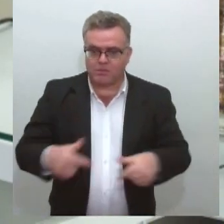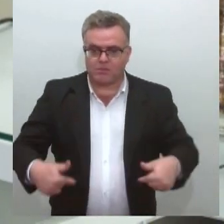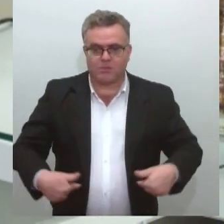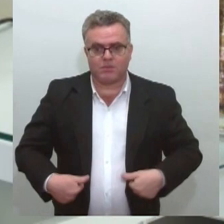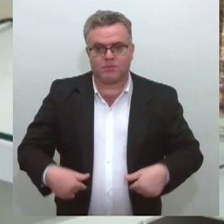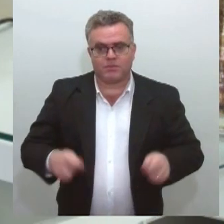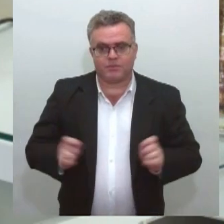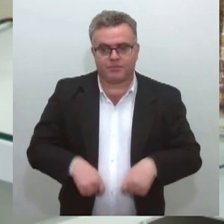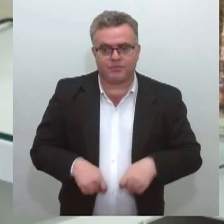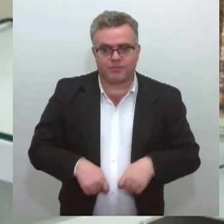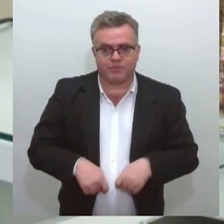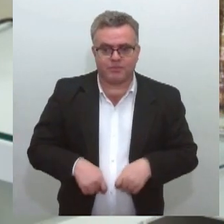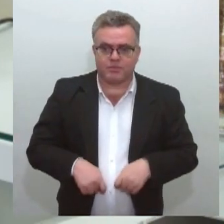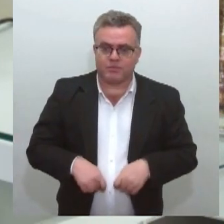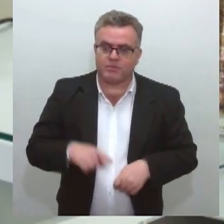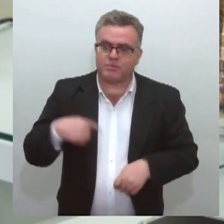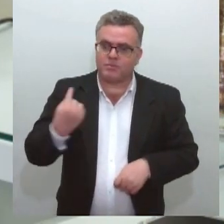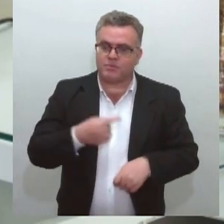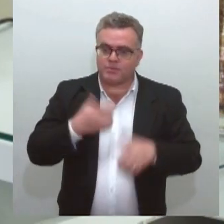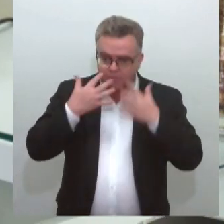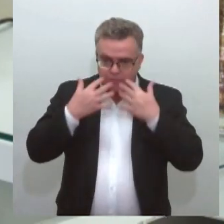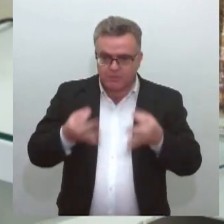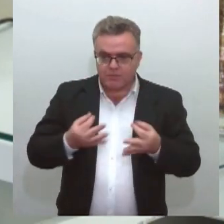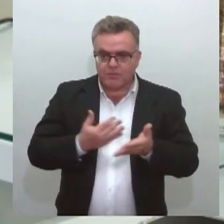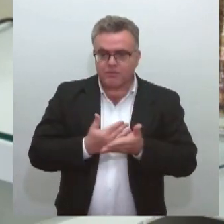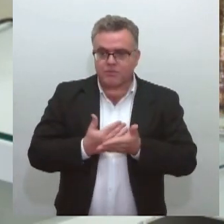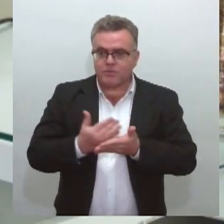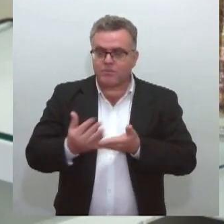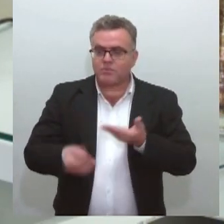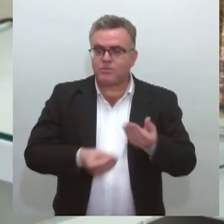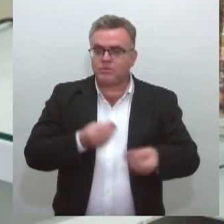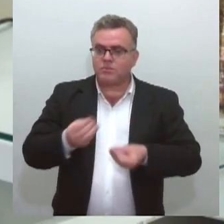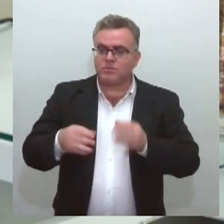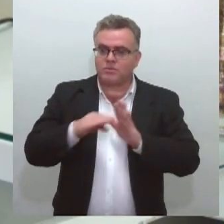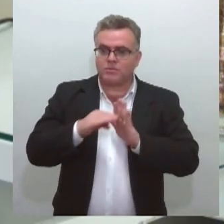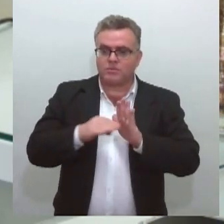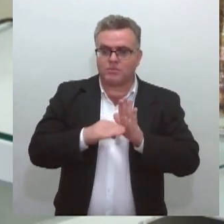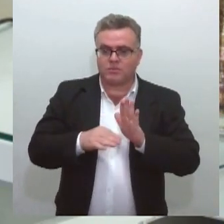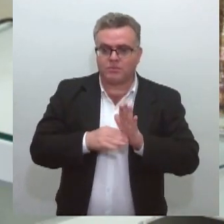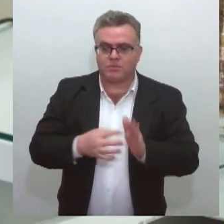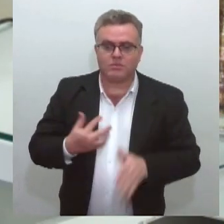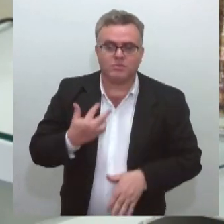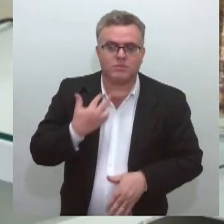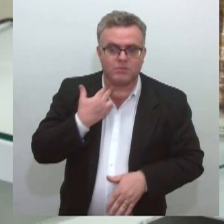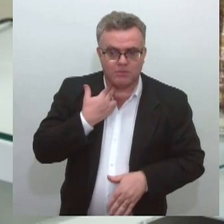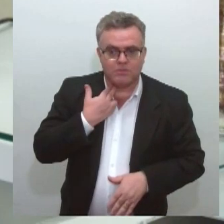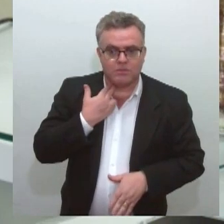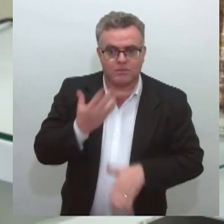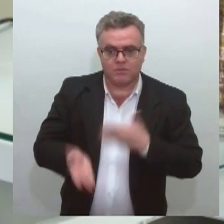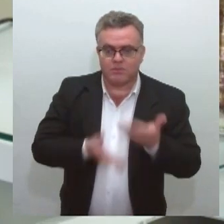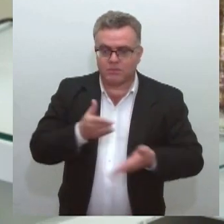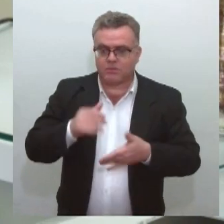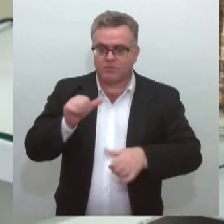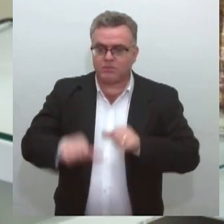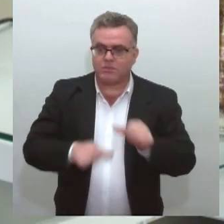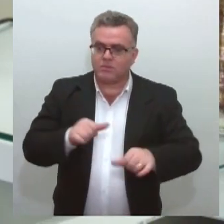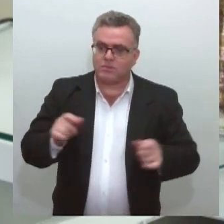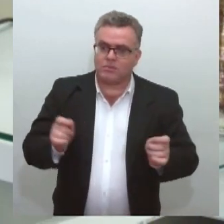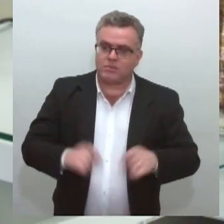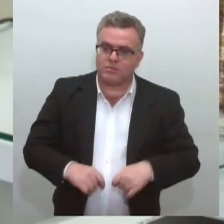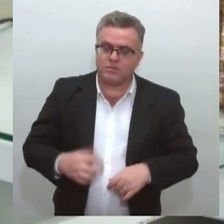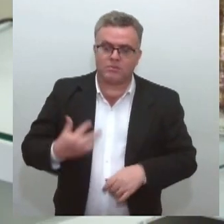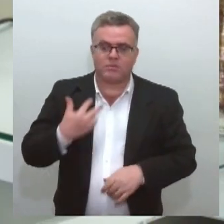tem que ficar alerta para começar a programar, se tiver na iminência de parar, terapias alternativas, que são ou diálise